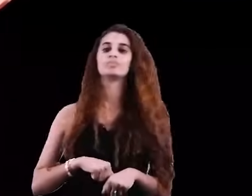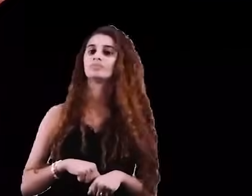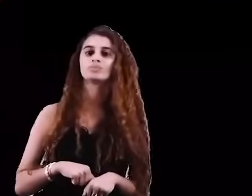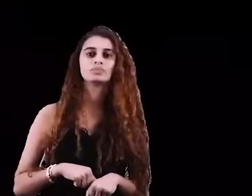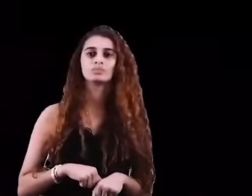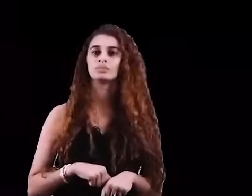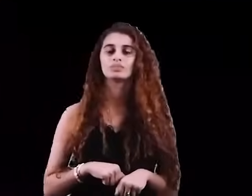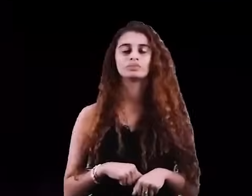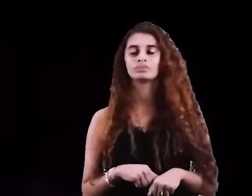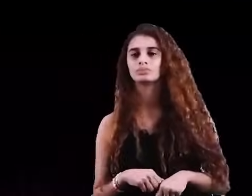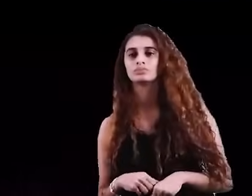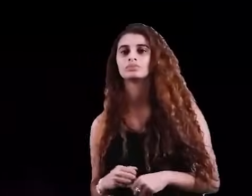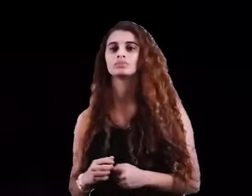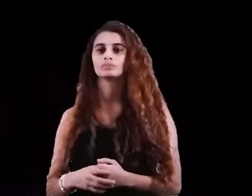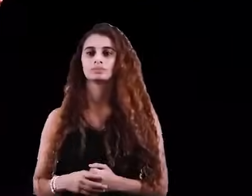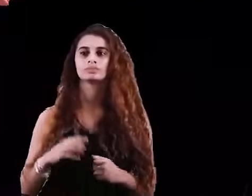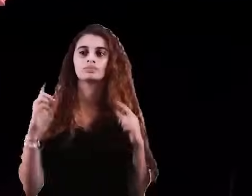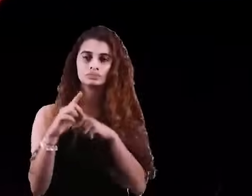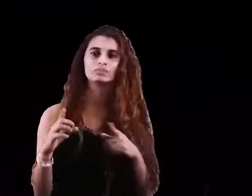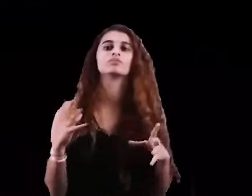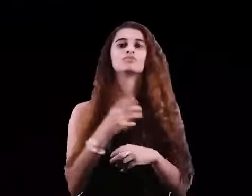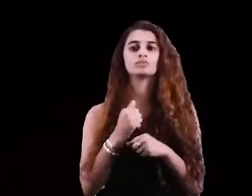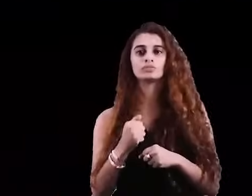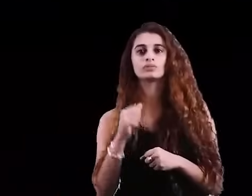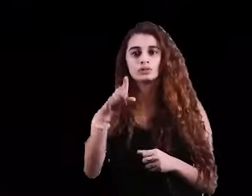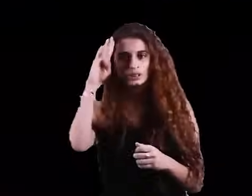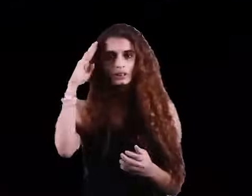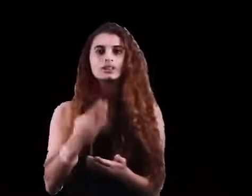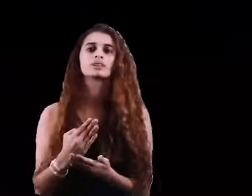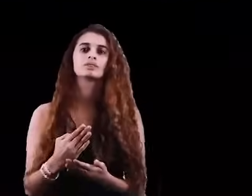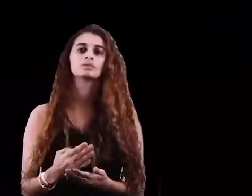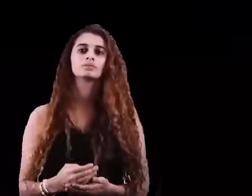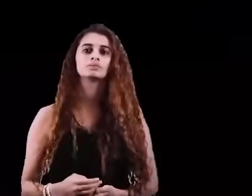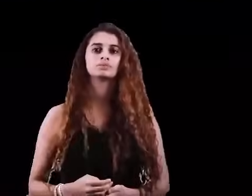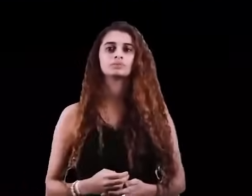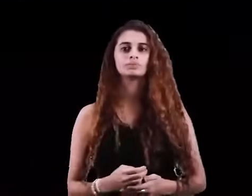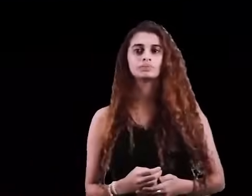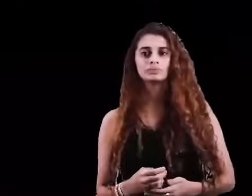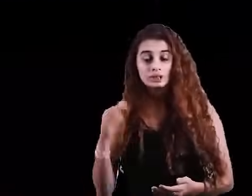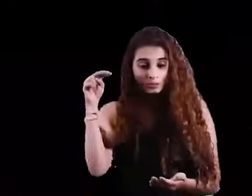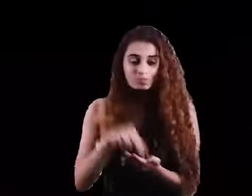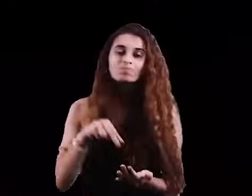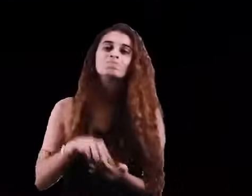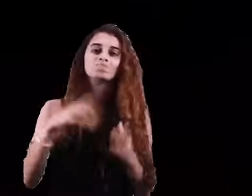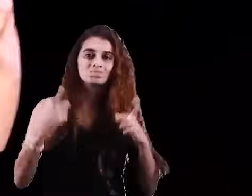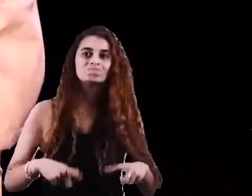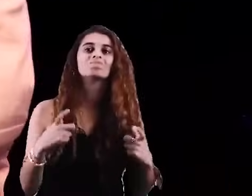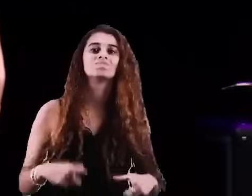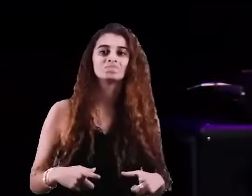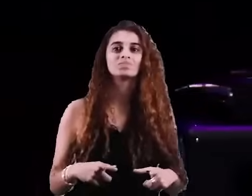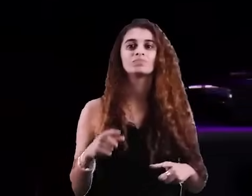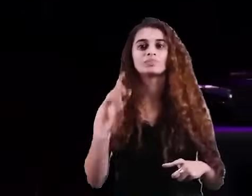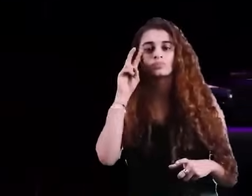Deus. Deus pode te colocar nesse lugar. Você crê nisso? E mesmo nesse lugar em que todos